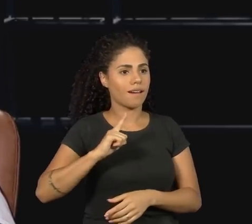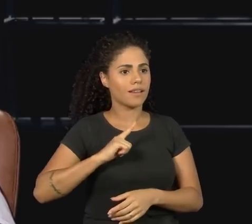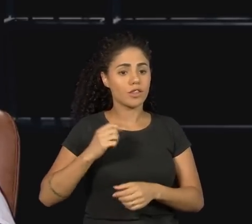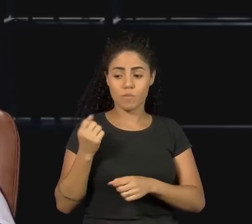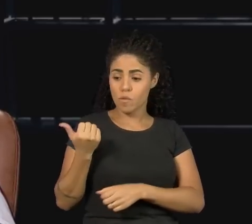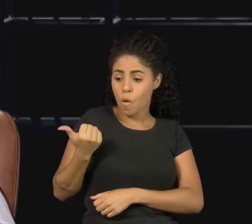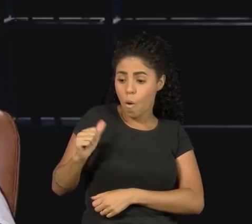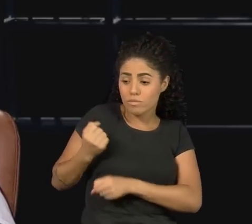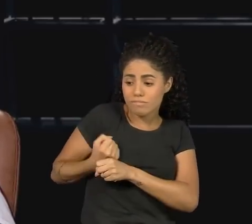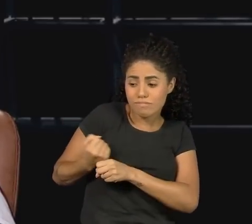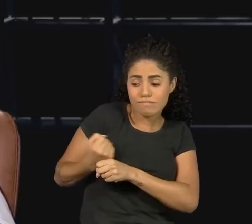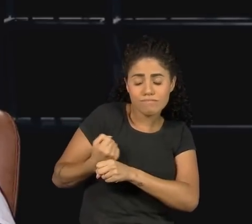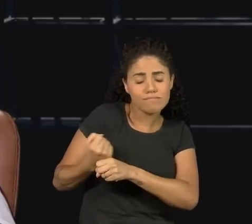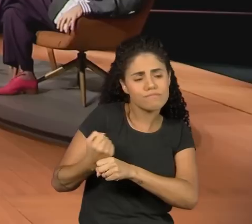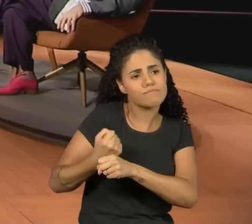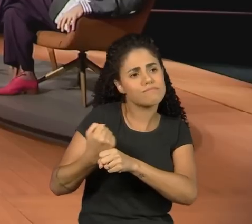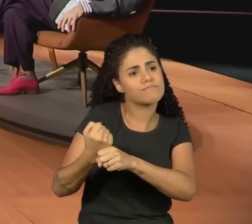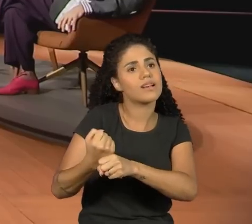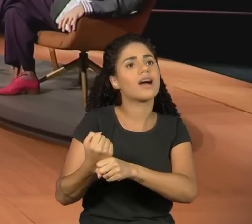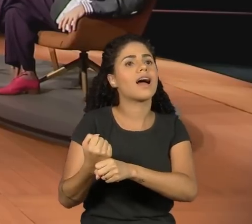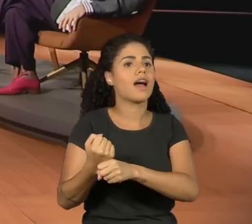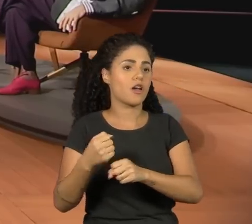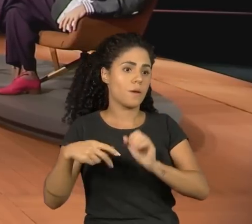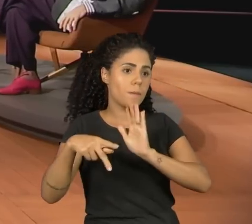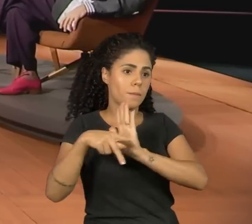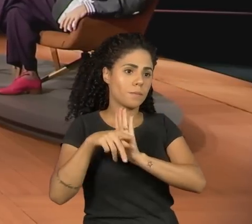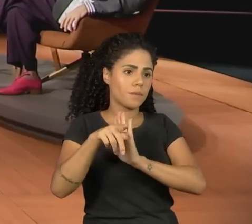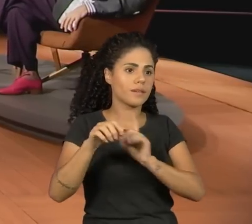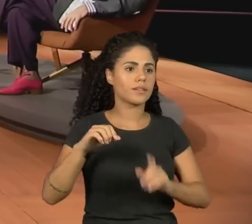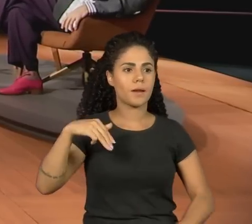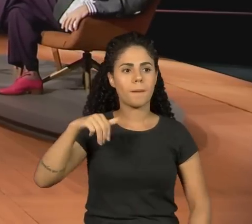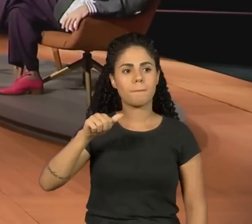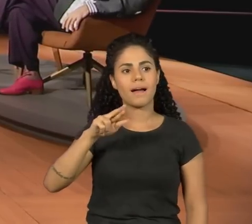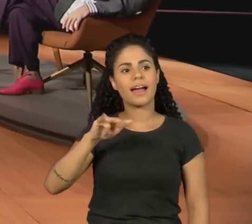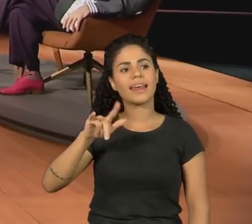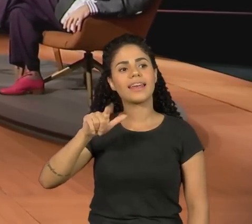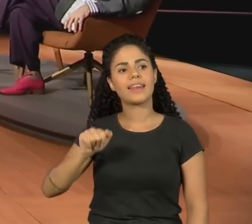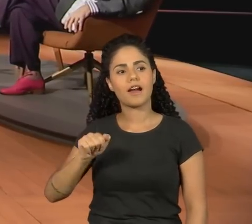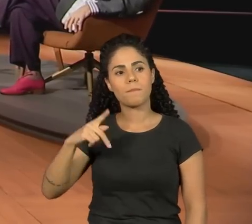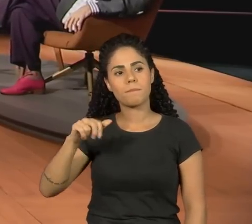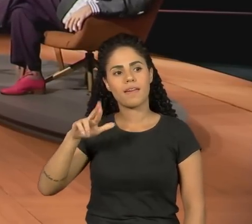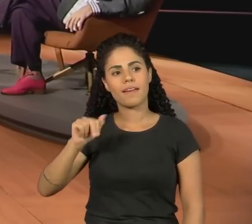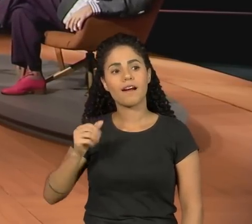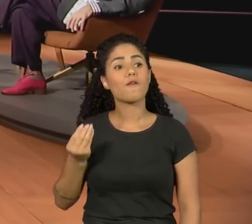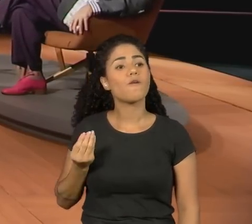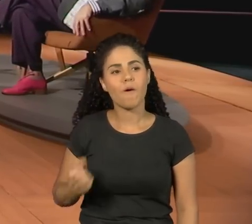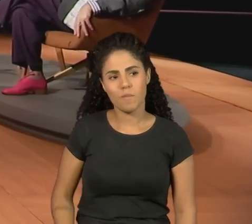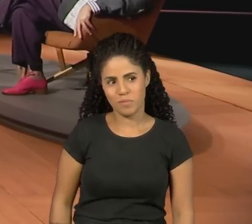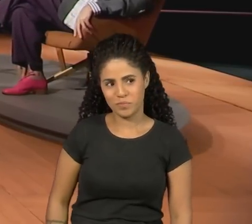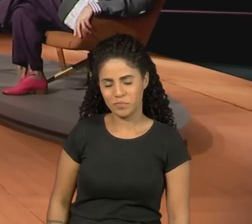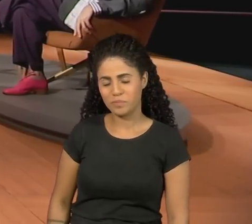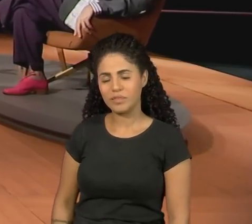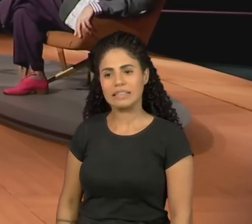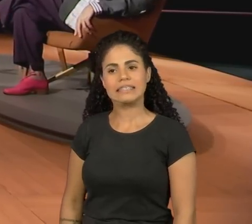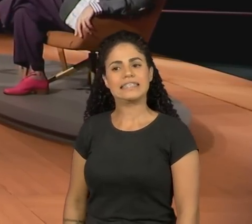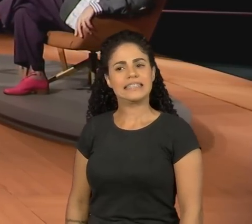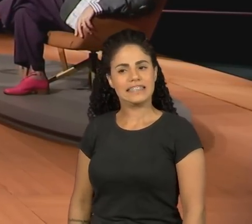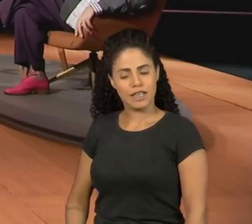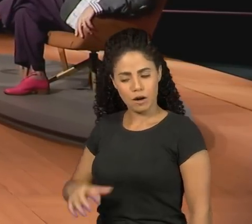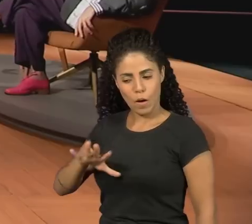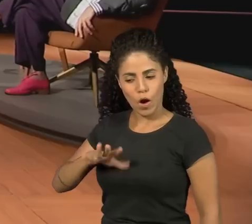11 anos, né? Na versão dirigida aí por Marília Pêra. Nossa, que